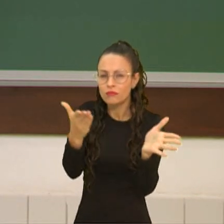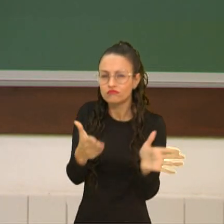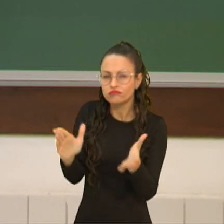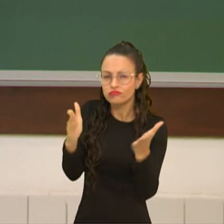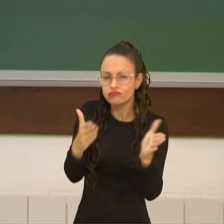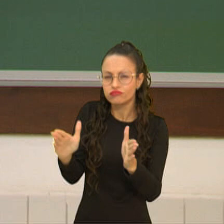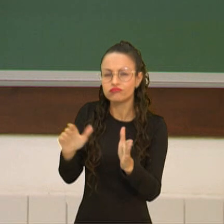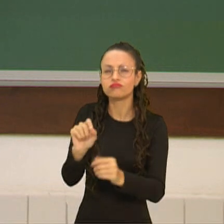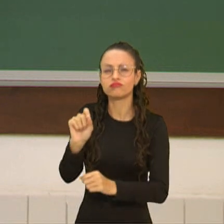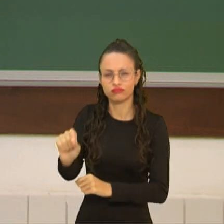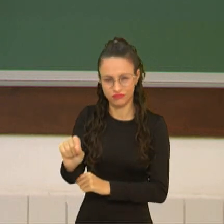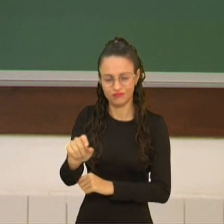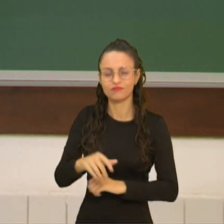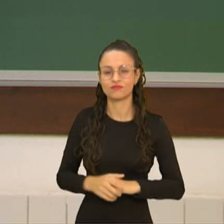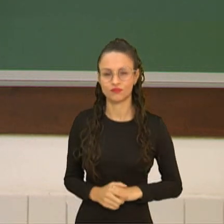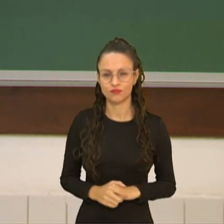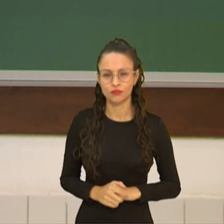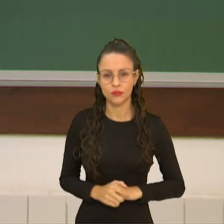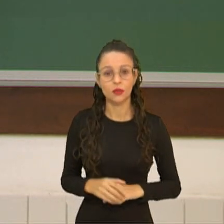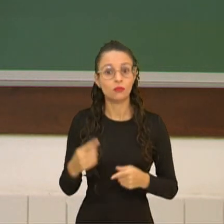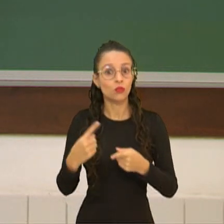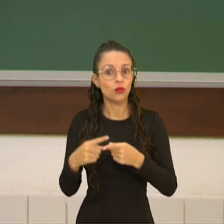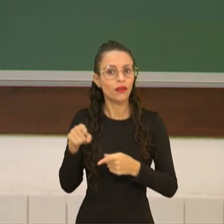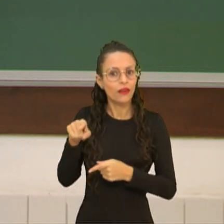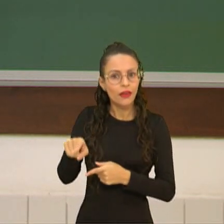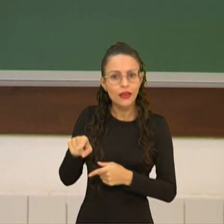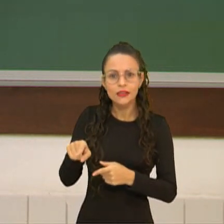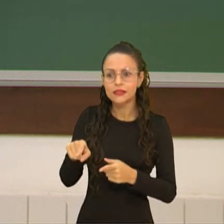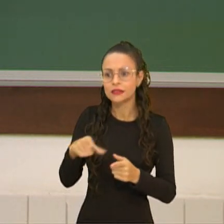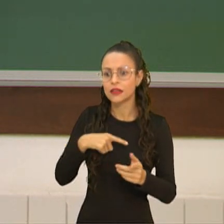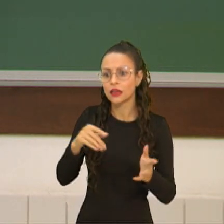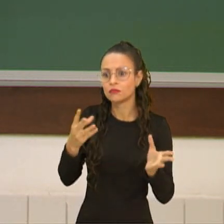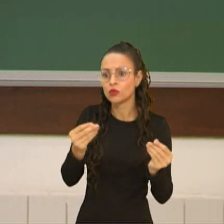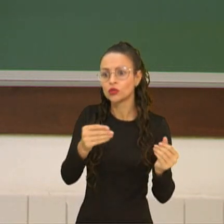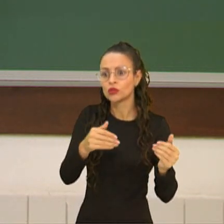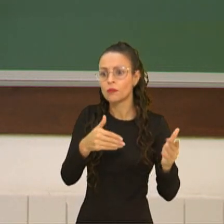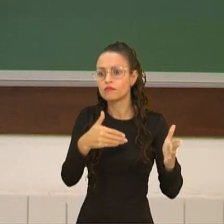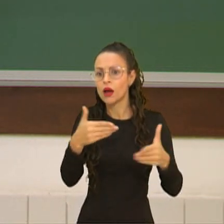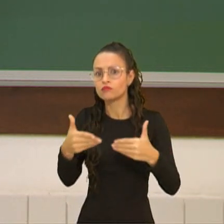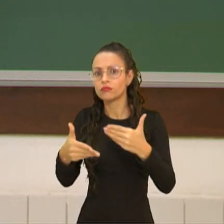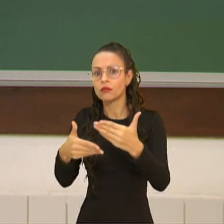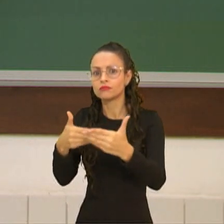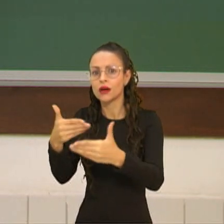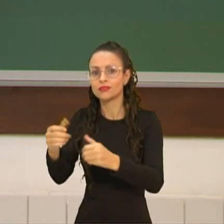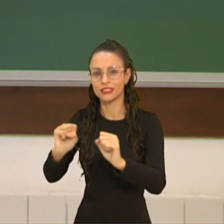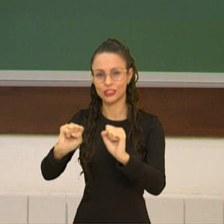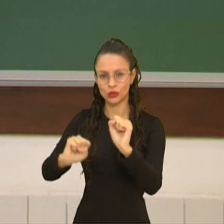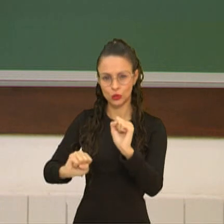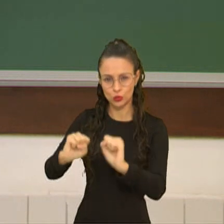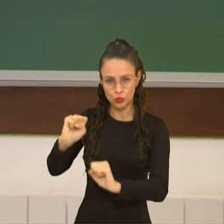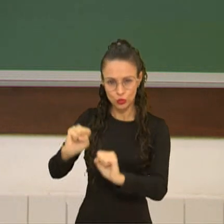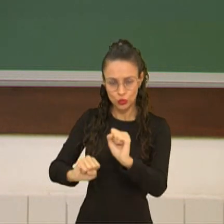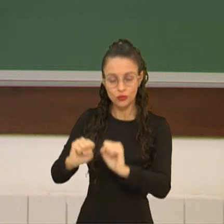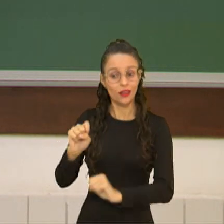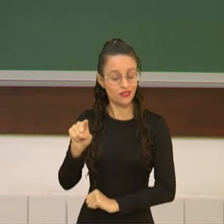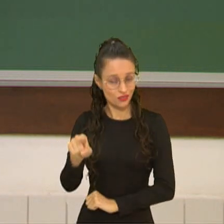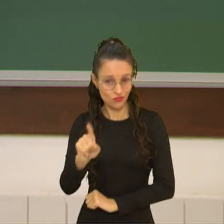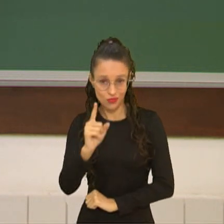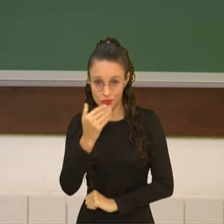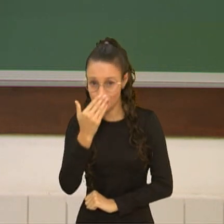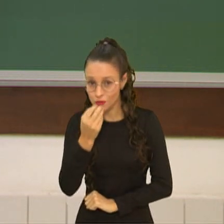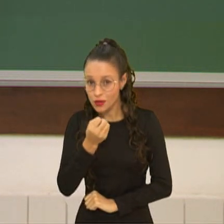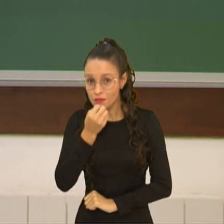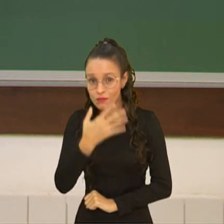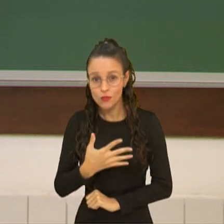ultraprocessados dos alimentos refinados porque eles passam por muitos processos nas indústrias isso nem sempre é